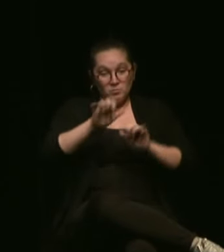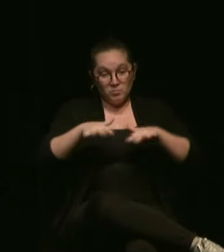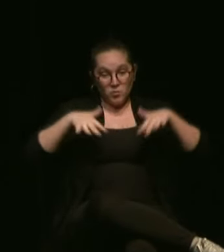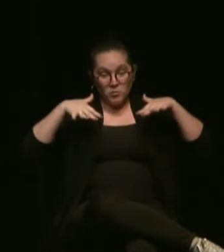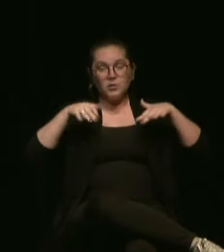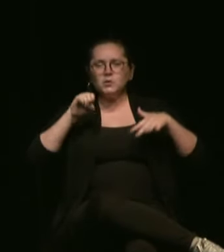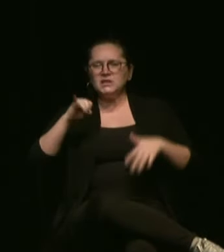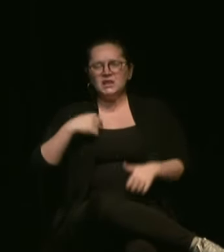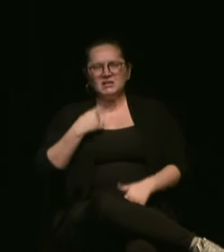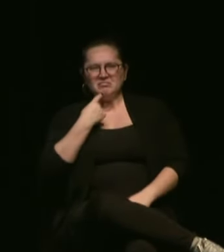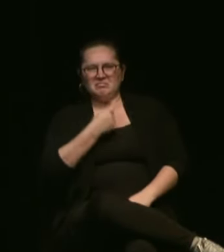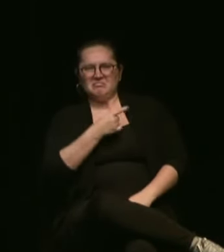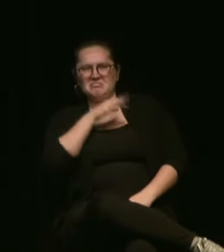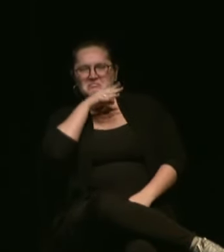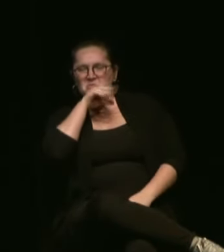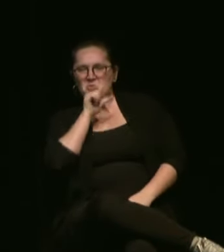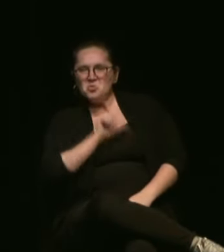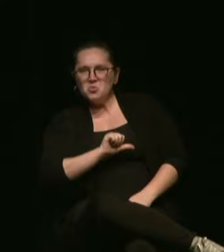ruim,